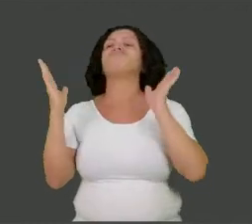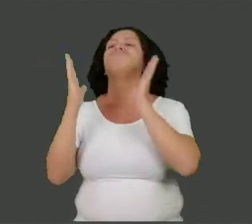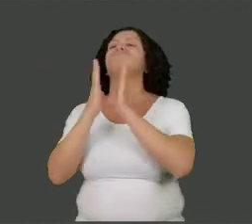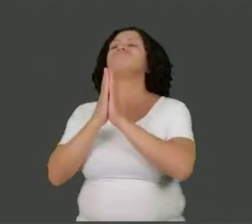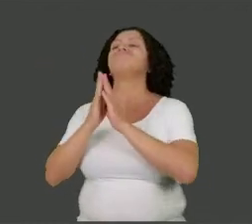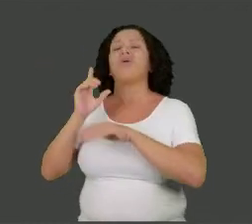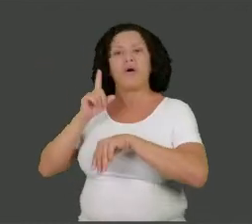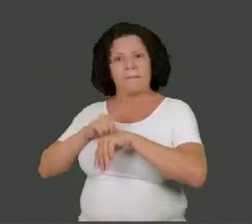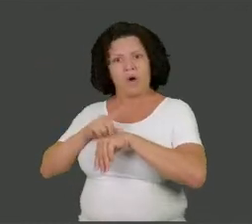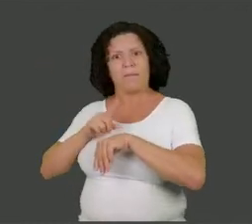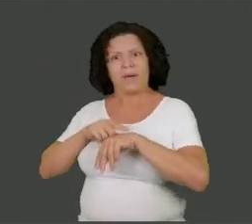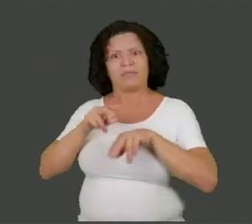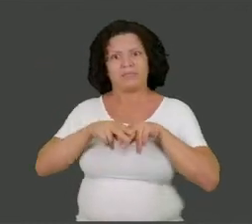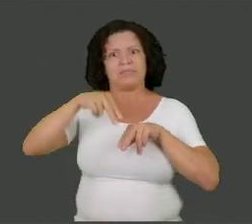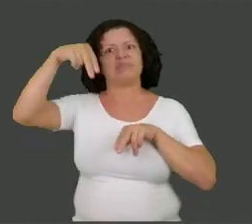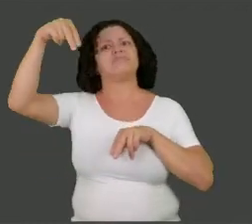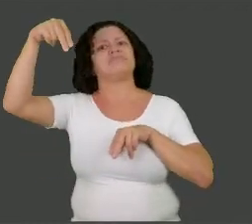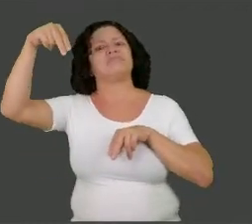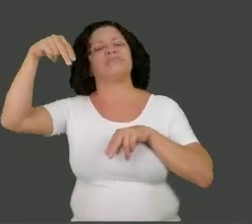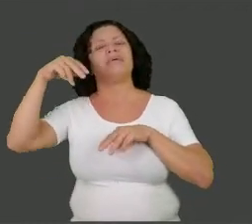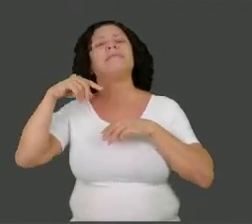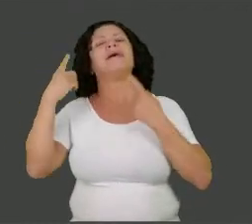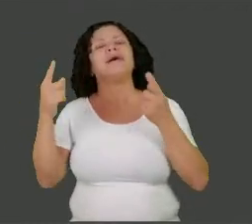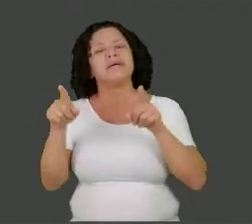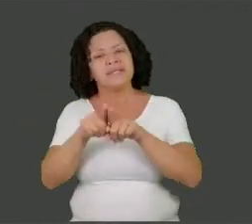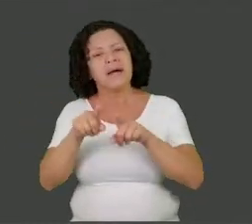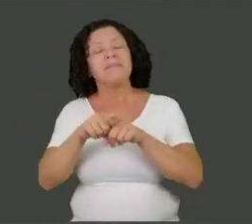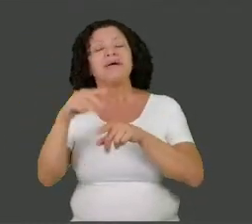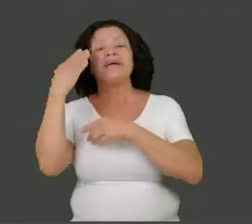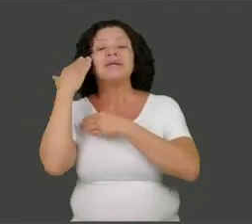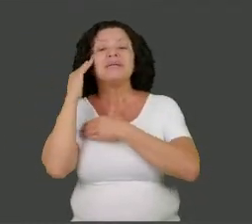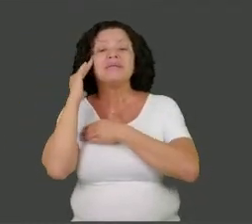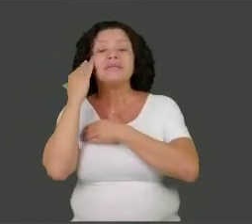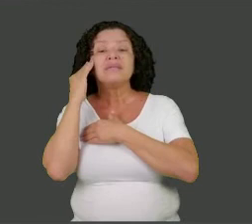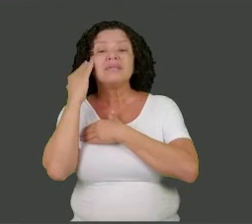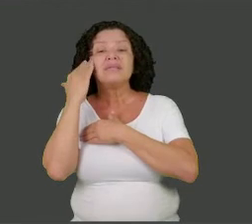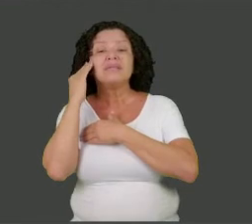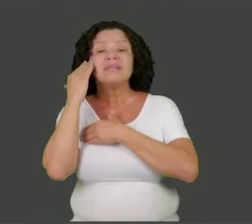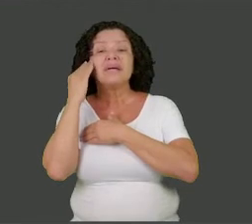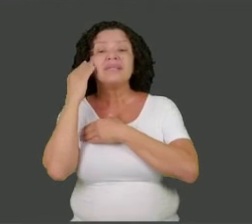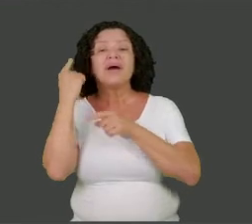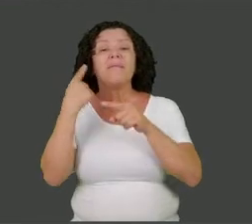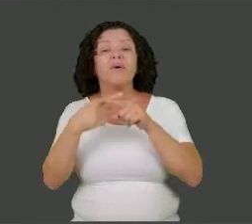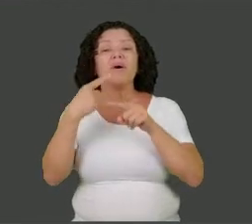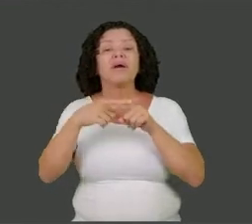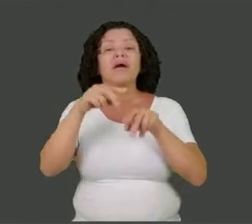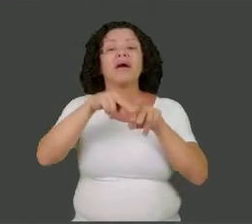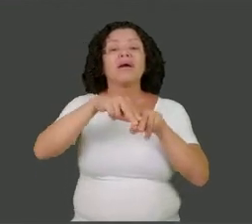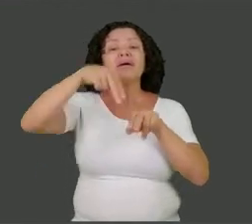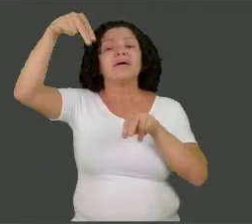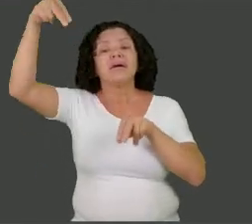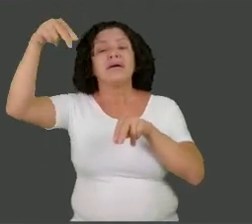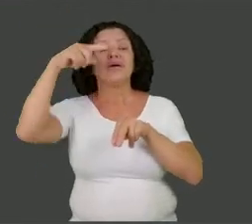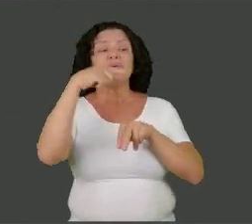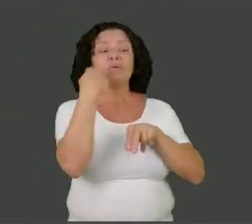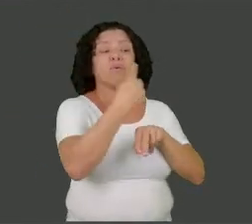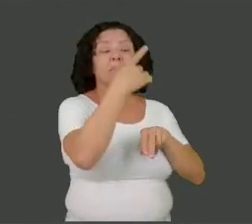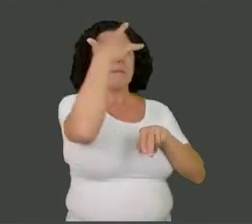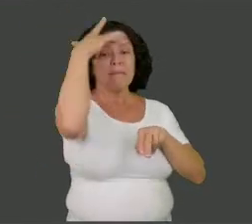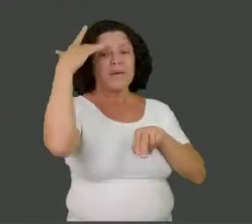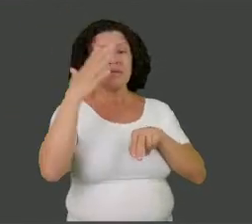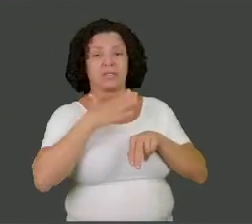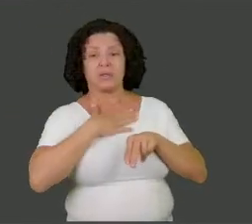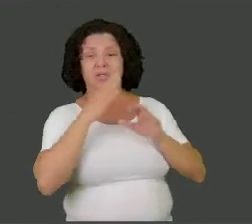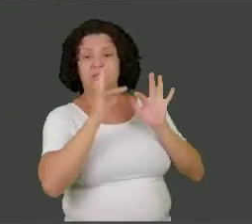encararmos o momento do nosso desencarne, mas também compreendermos o desencarne de algum ente querido.